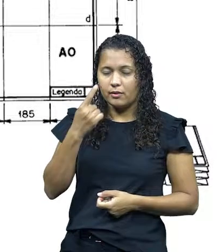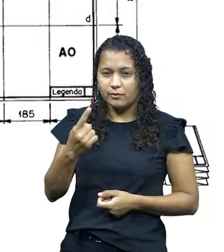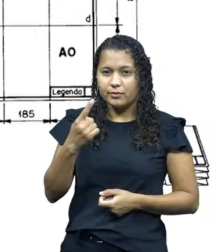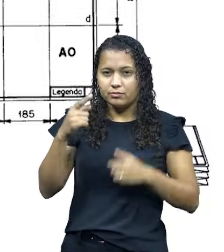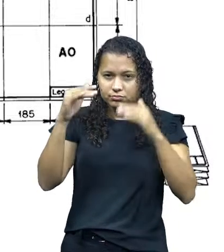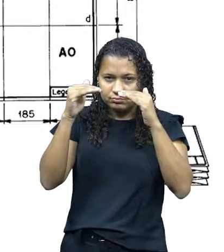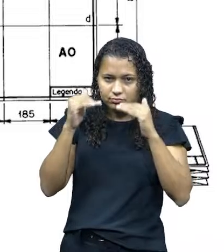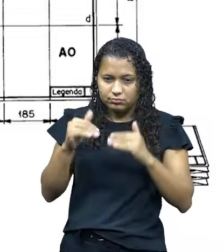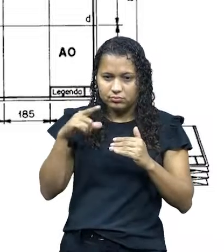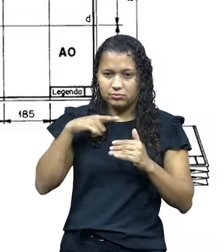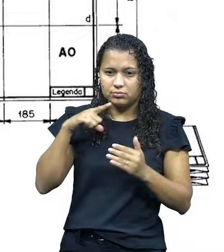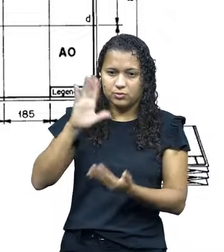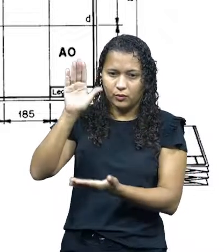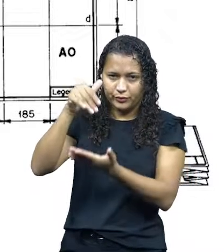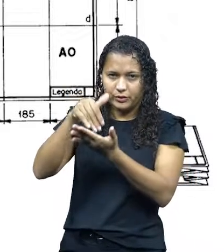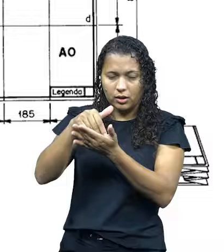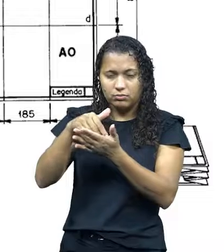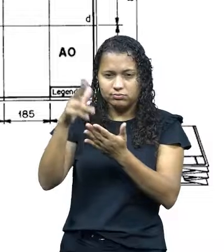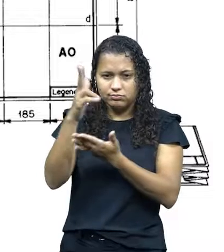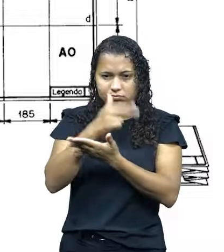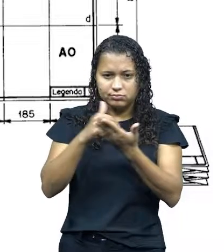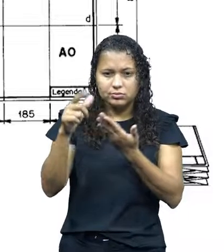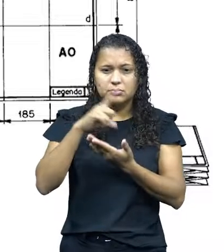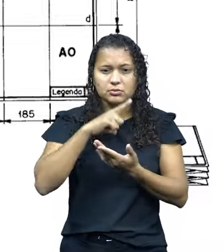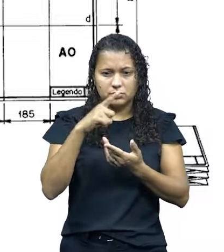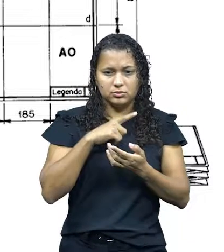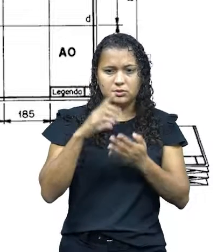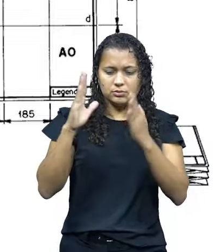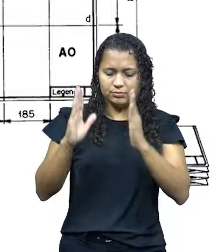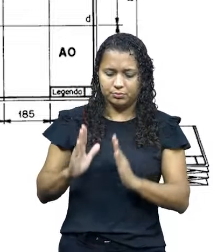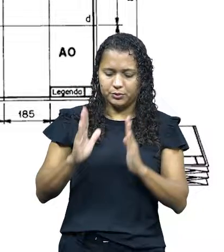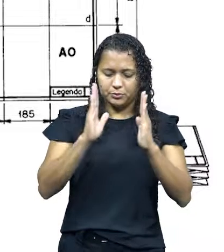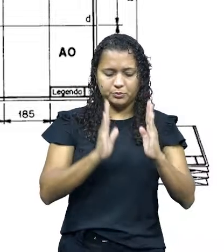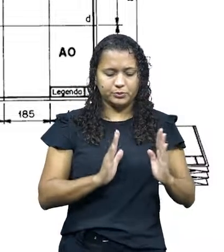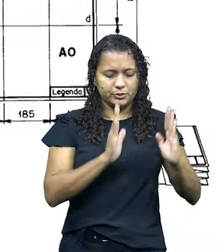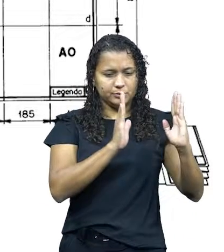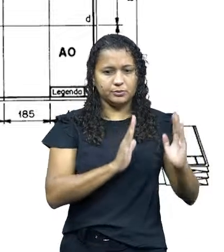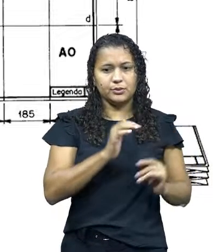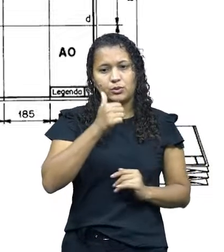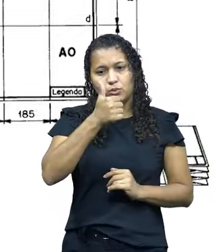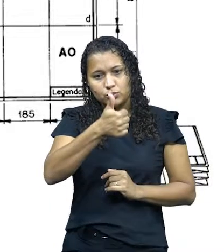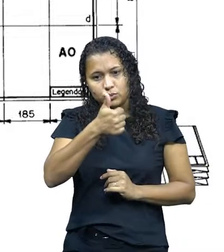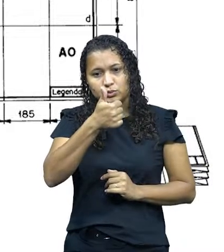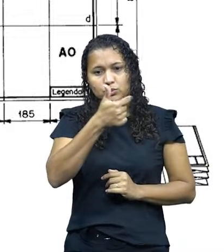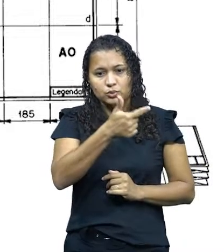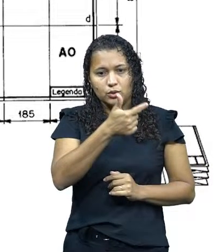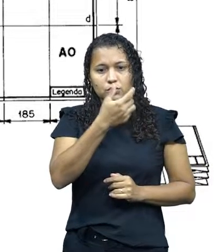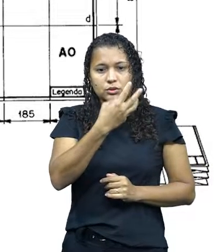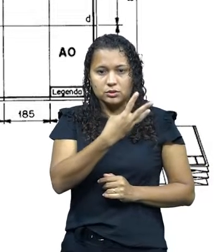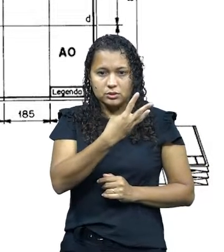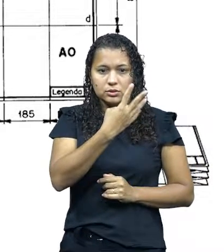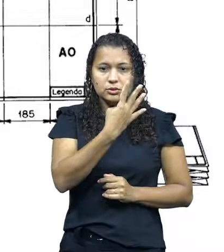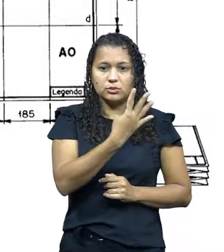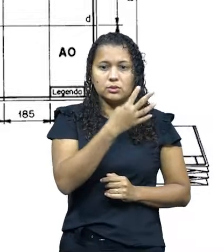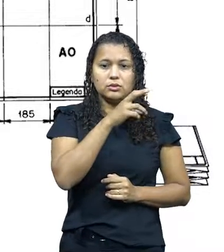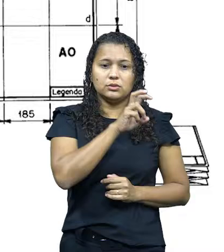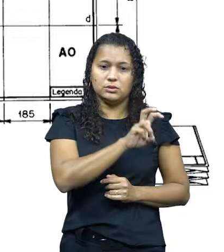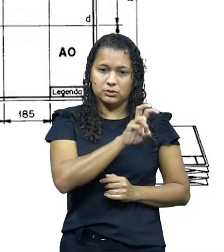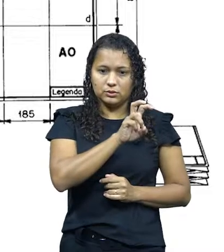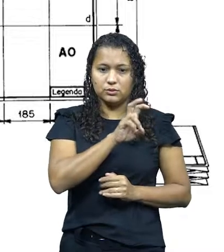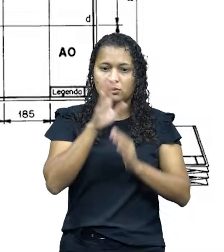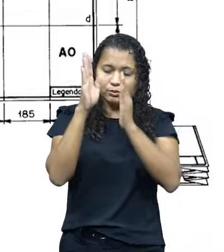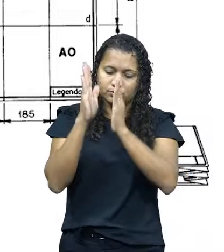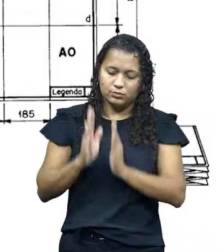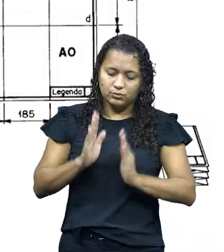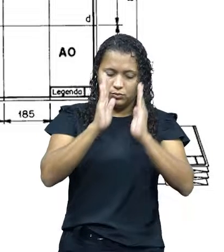embaixo, no final do desenho, nós temos as divisões dos dobramentos. Nós temos 1, 2, 3, 4, 5